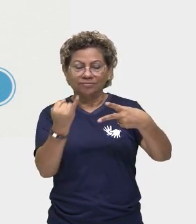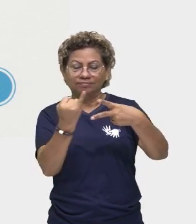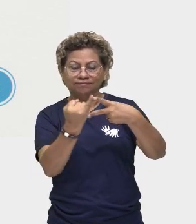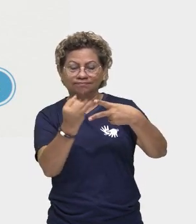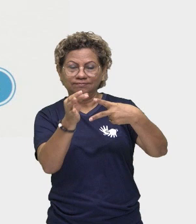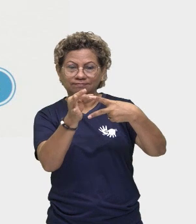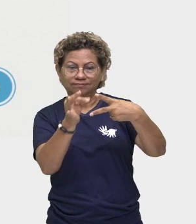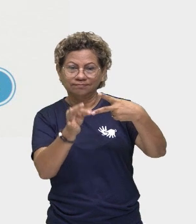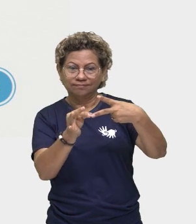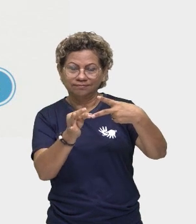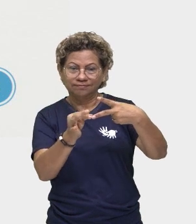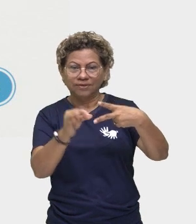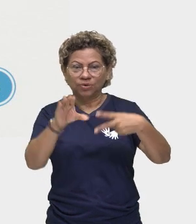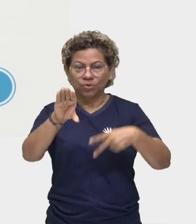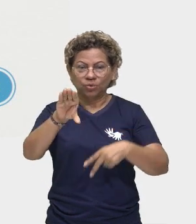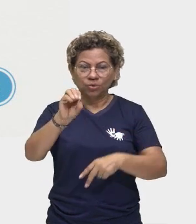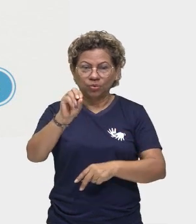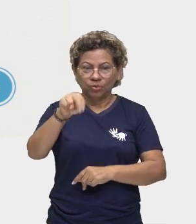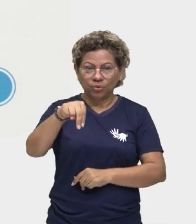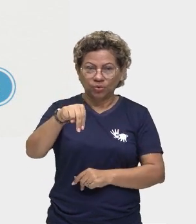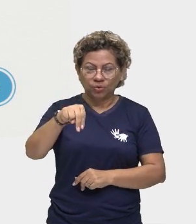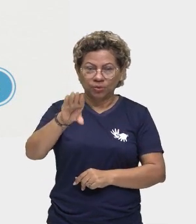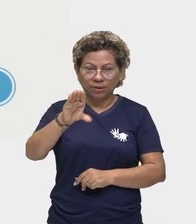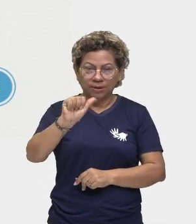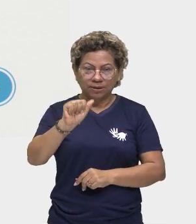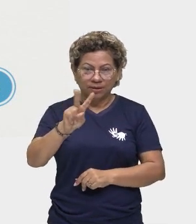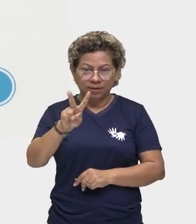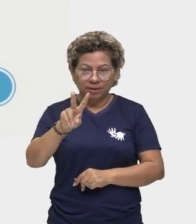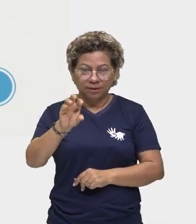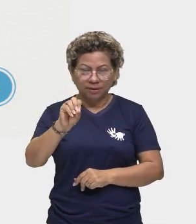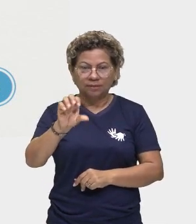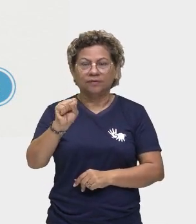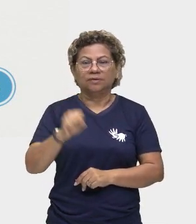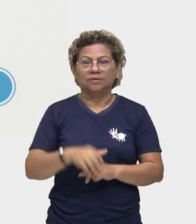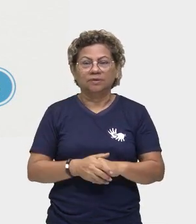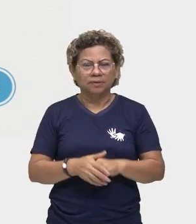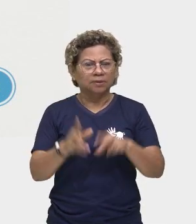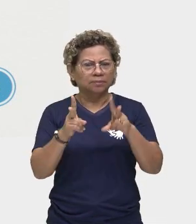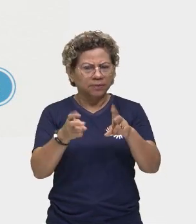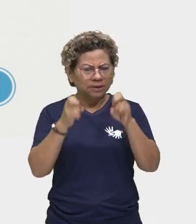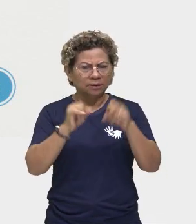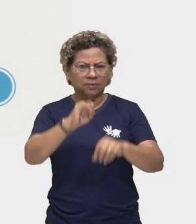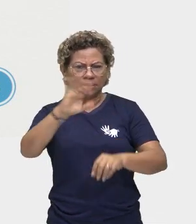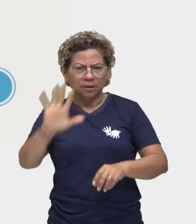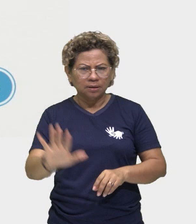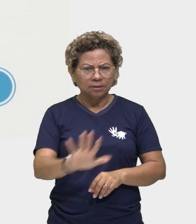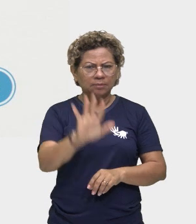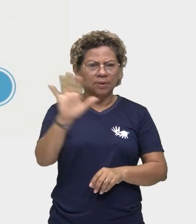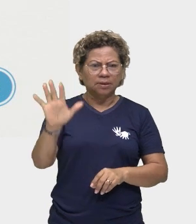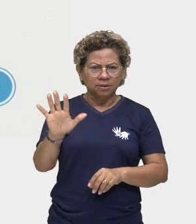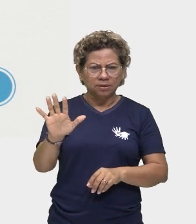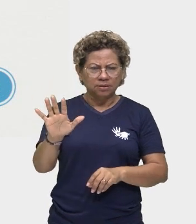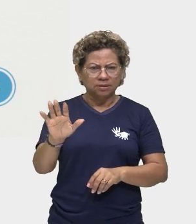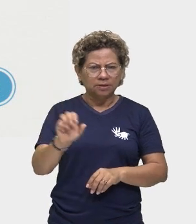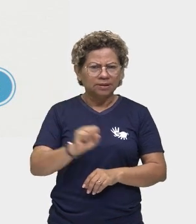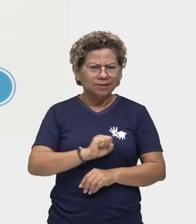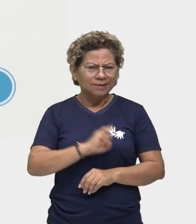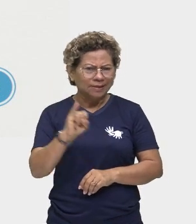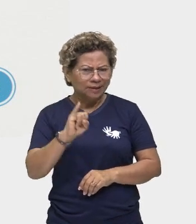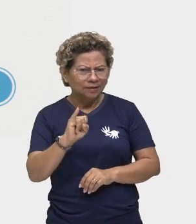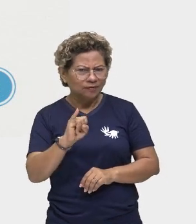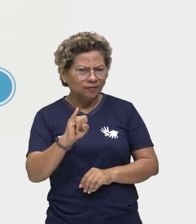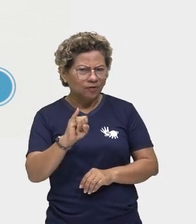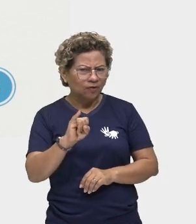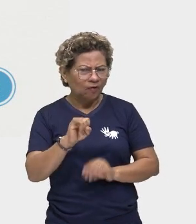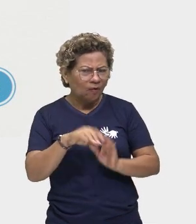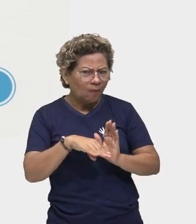ângulo, né, com medida maior que 180 graus, ele não será convexo, ou